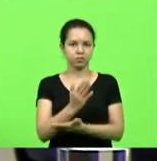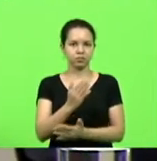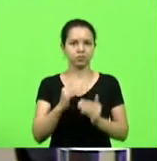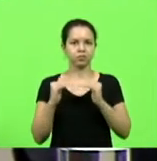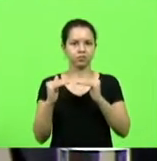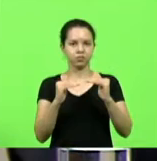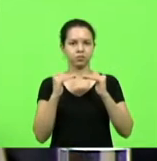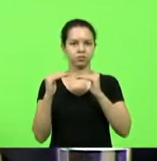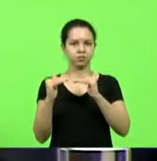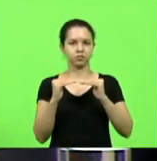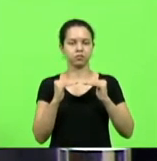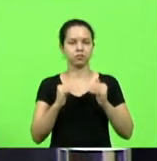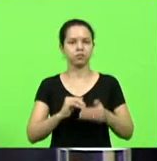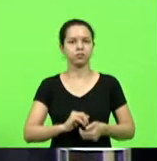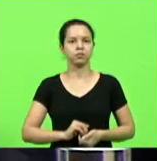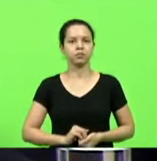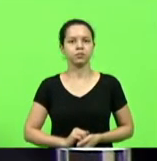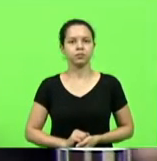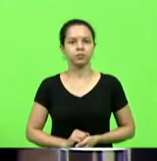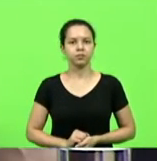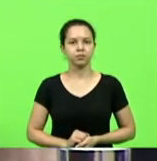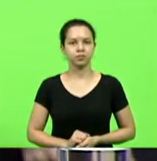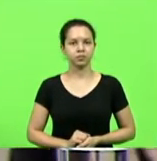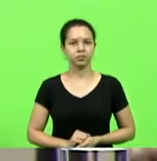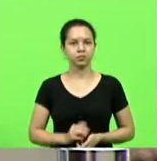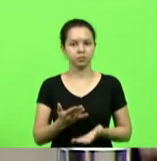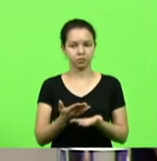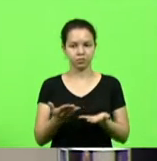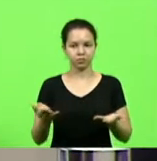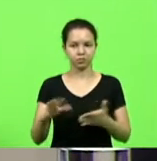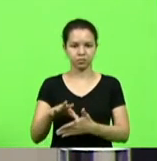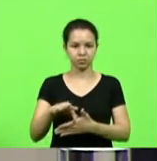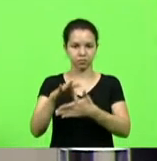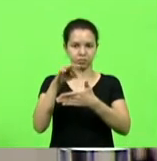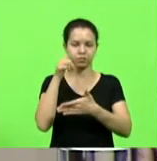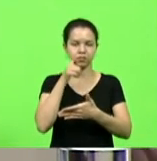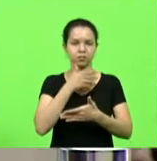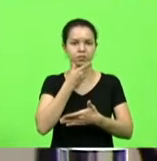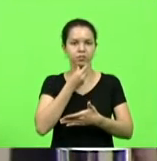por unanimidade. Senhores e senhoras líderes, nós temos